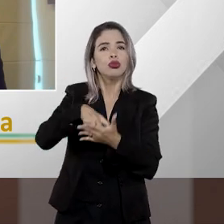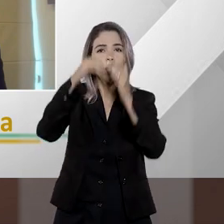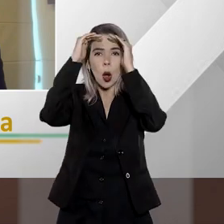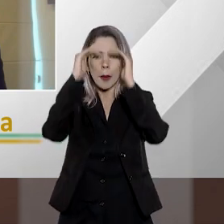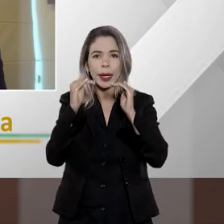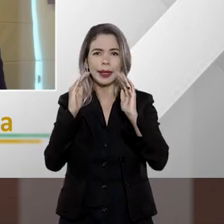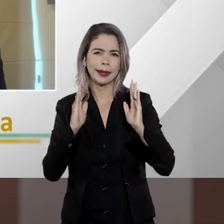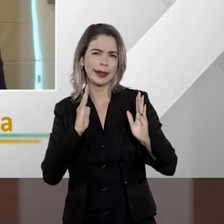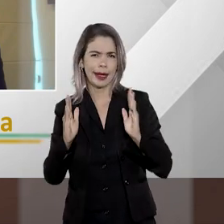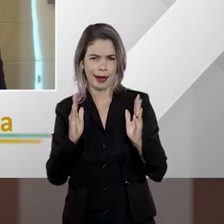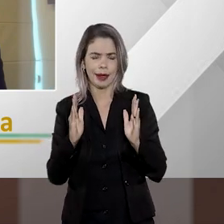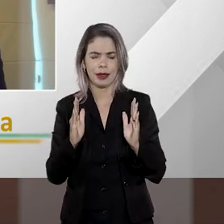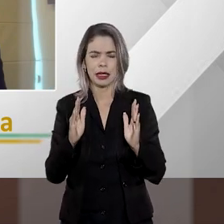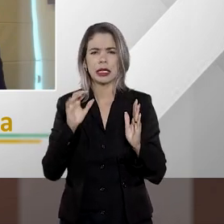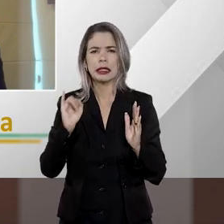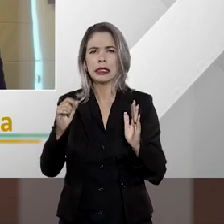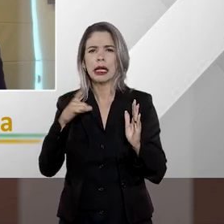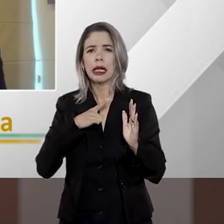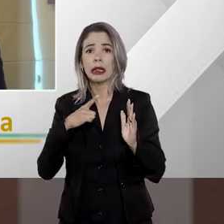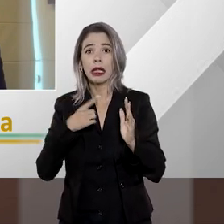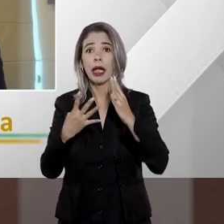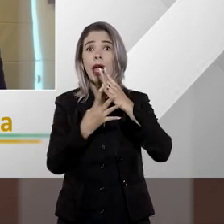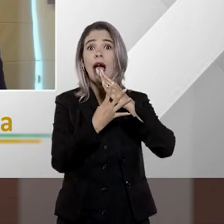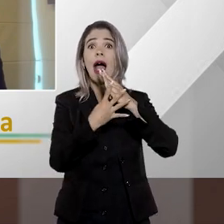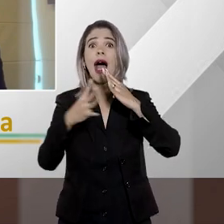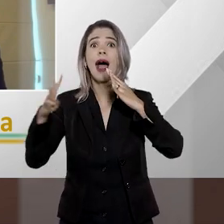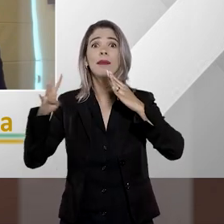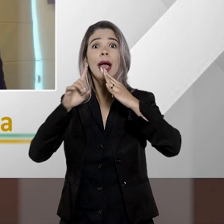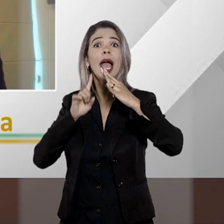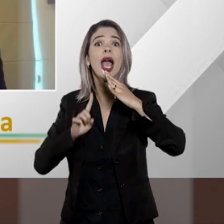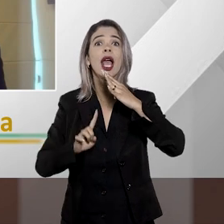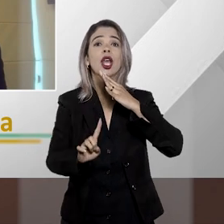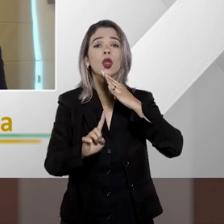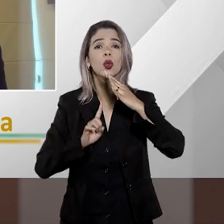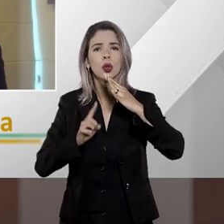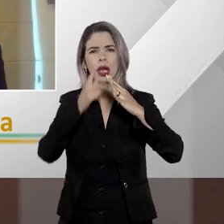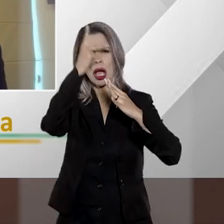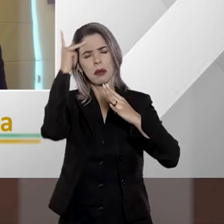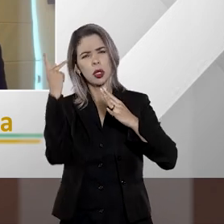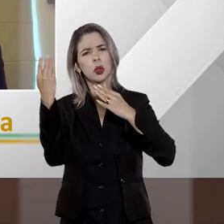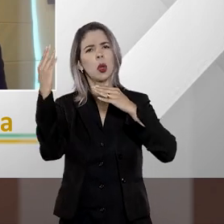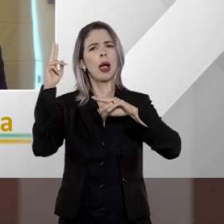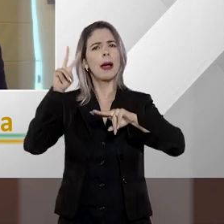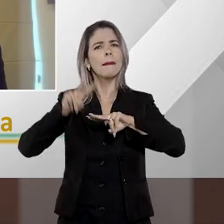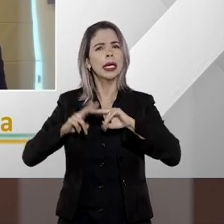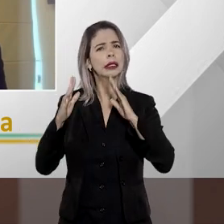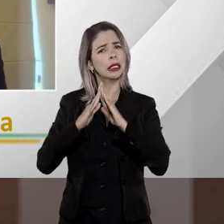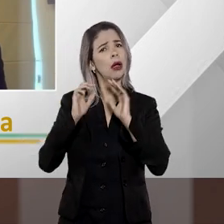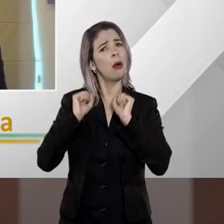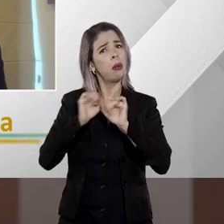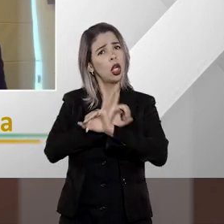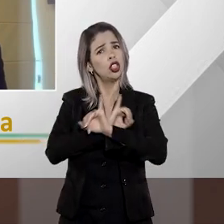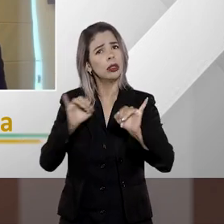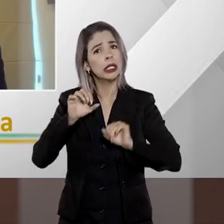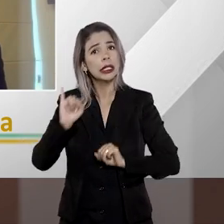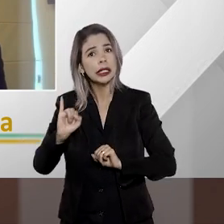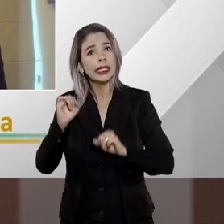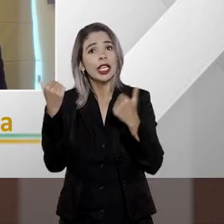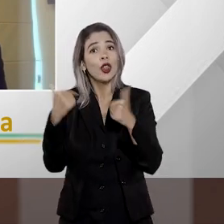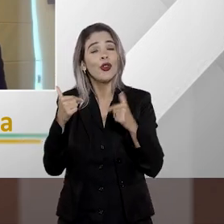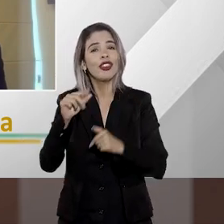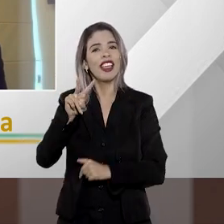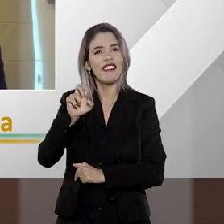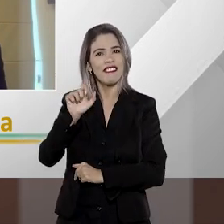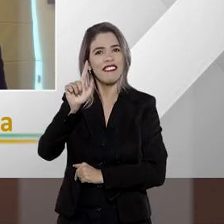pena, né? Sobre esse assunto ainda. No caso de regime aberto, a prisão domiciliar, ela pode ser deferida diante da ausência